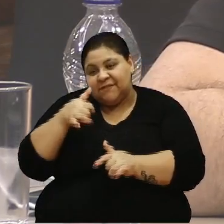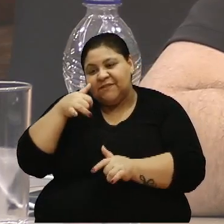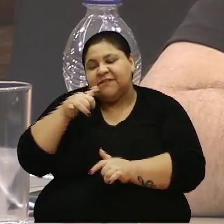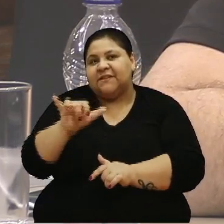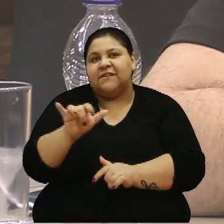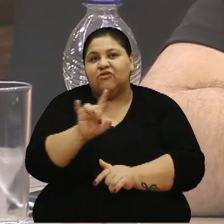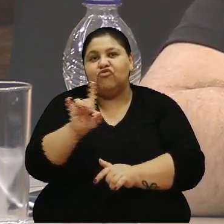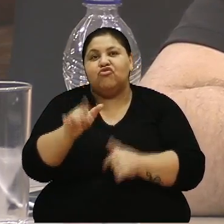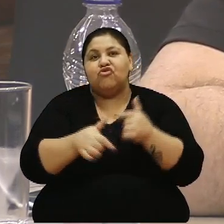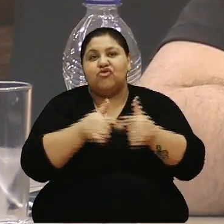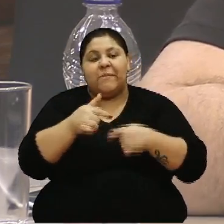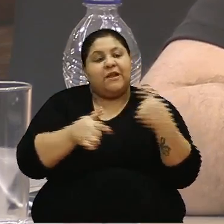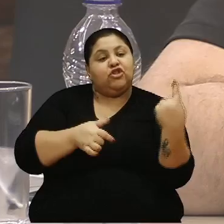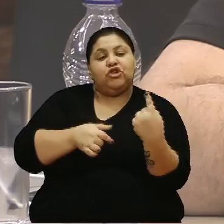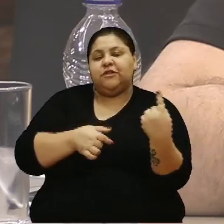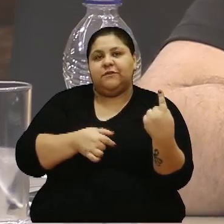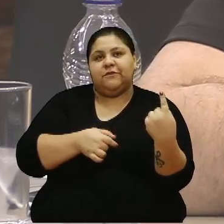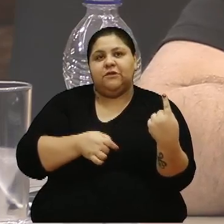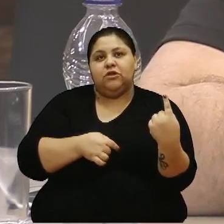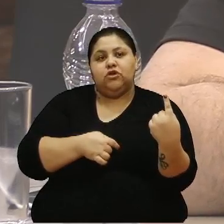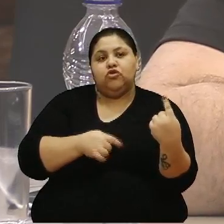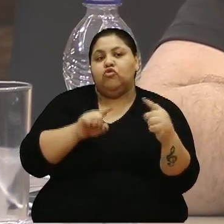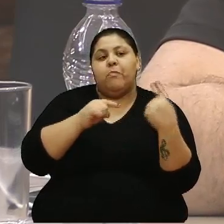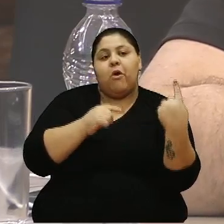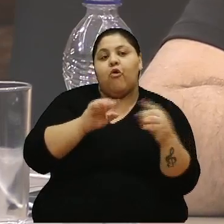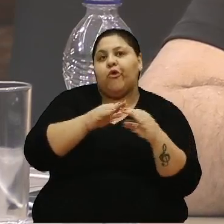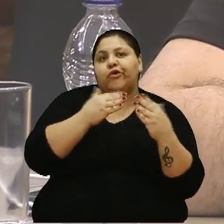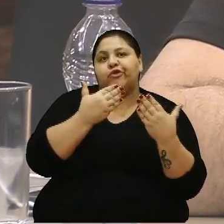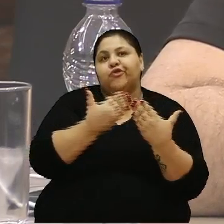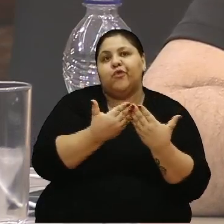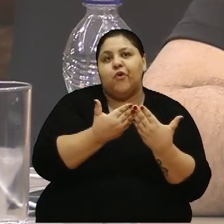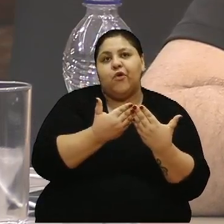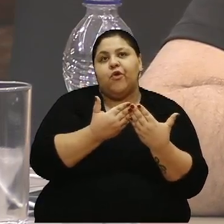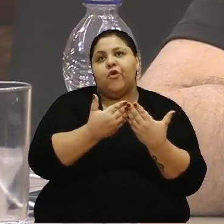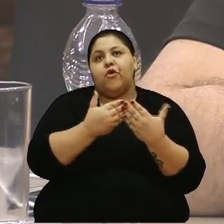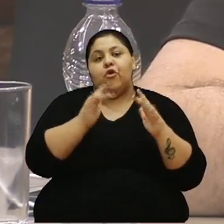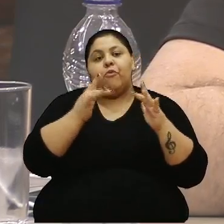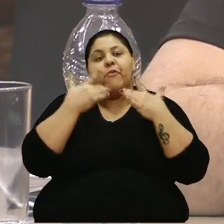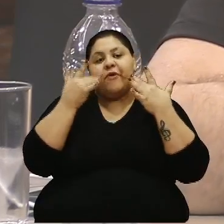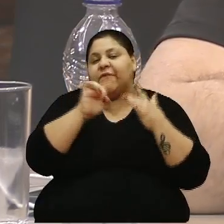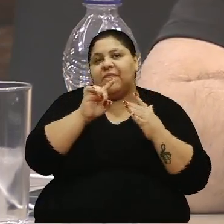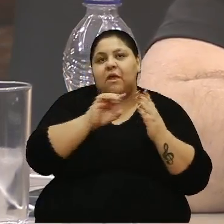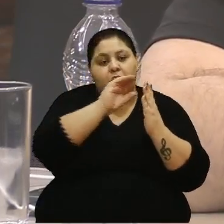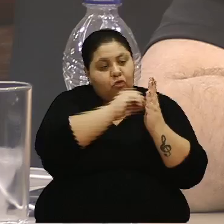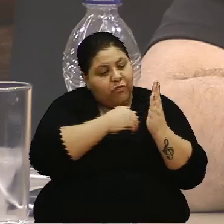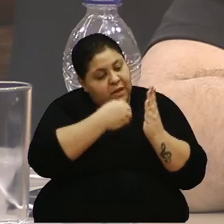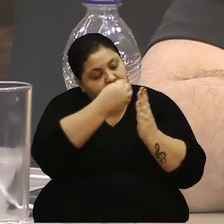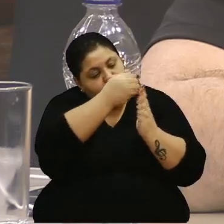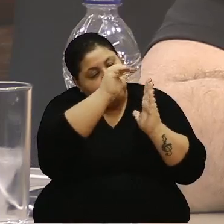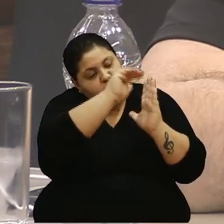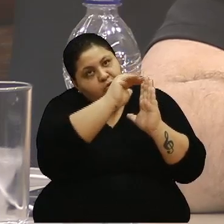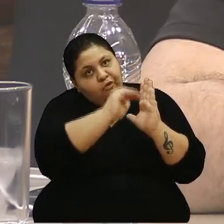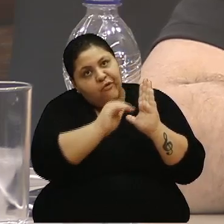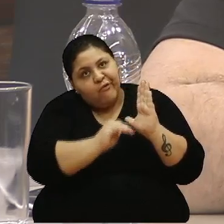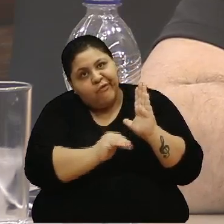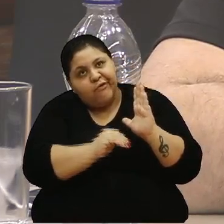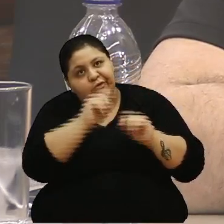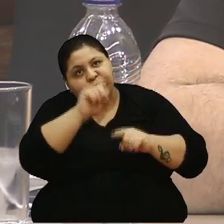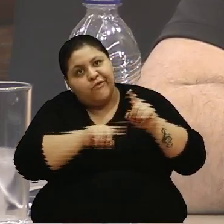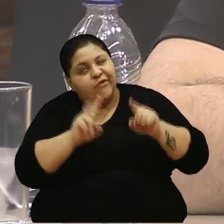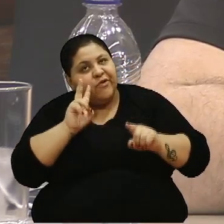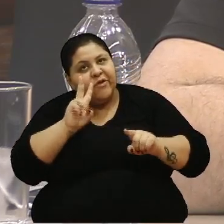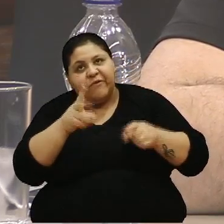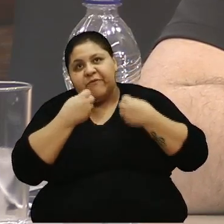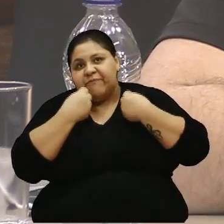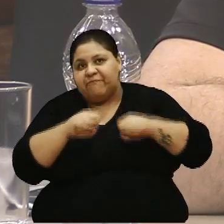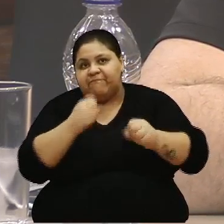tu não trabalha isoladamente numa escola ou numa peça de teatro. É um calendário de atividades, e eu não estou vendo isso na Secretaria